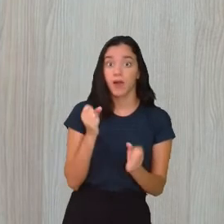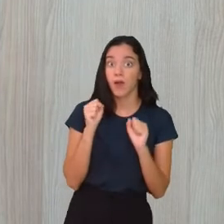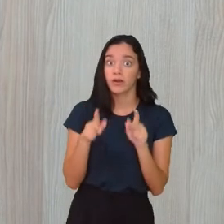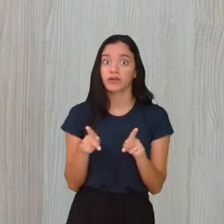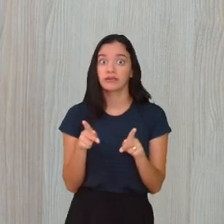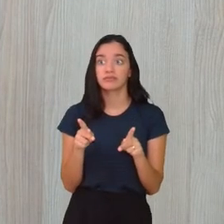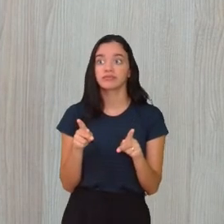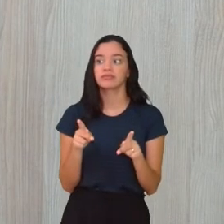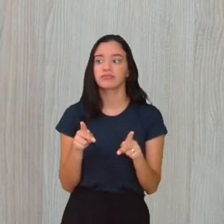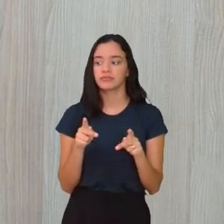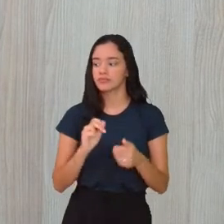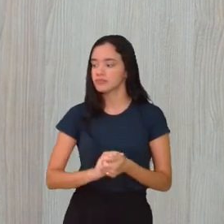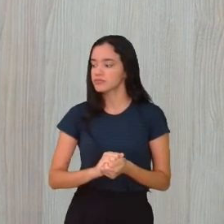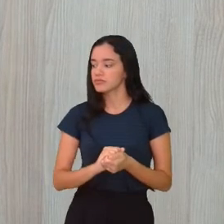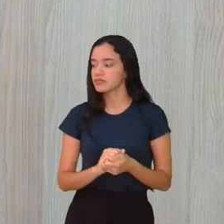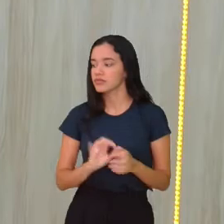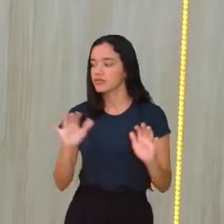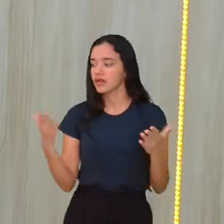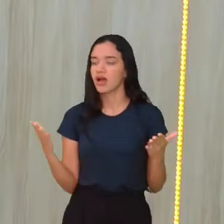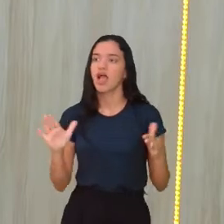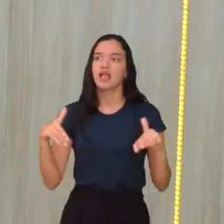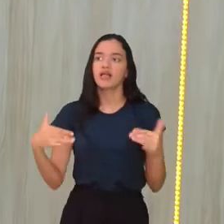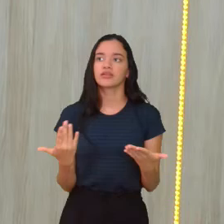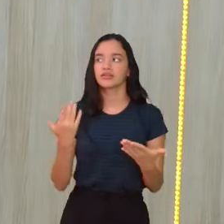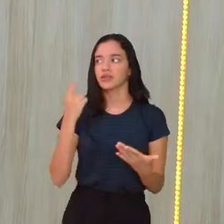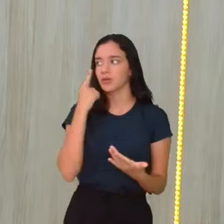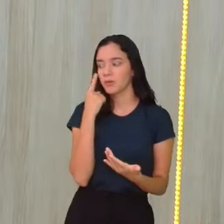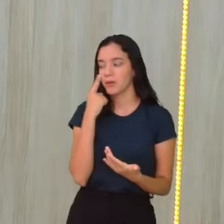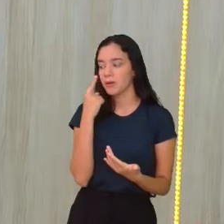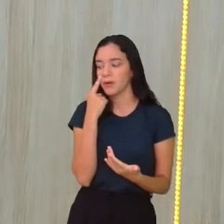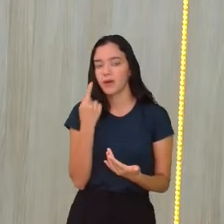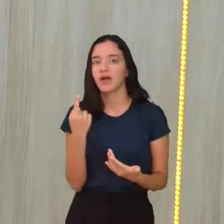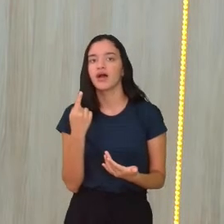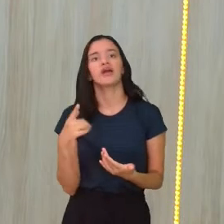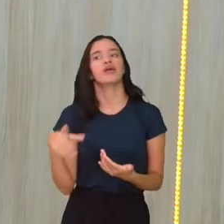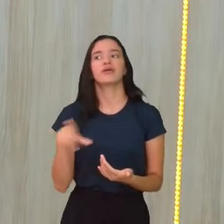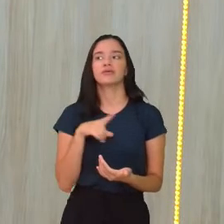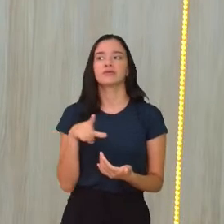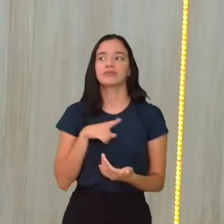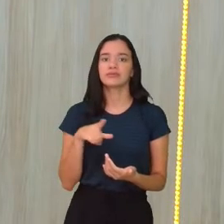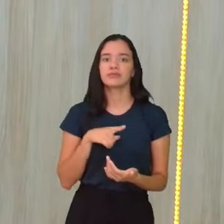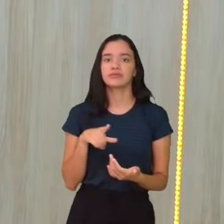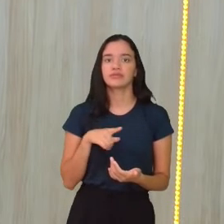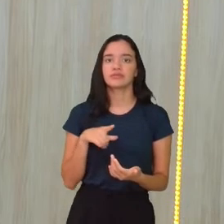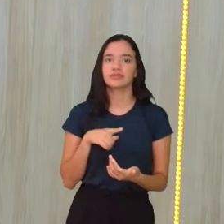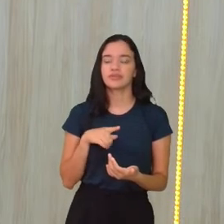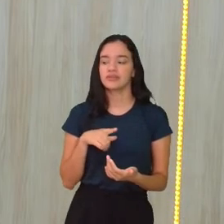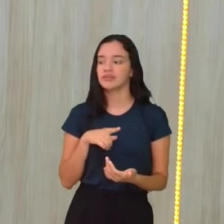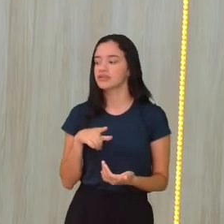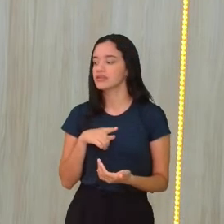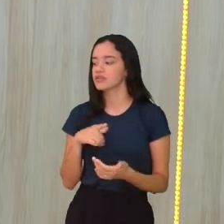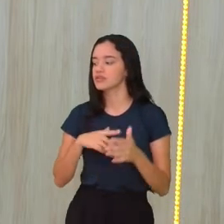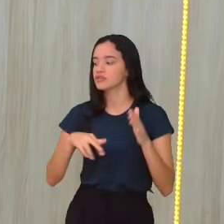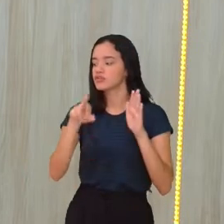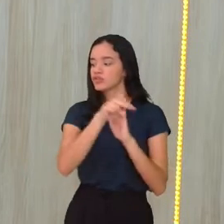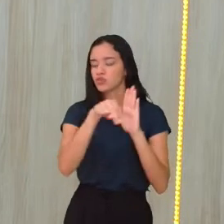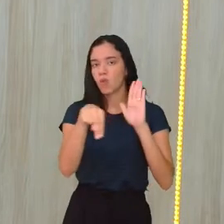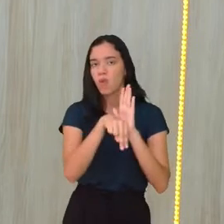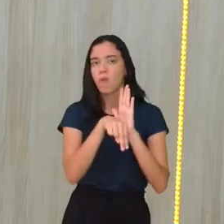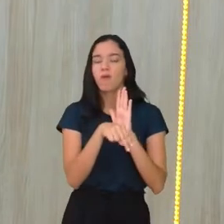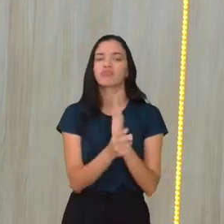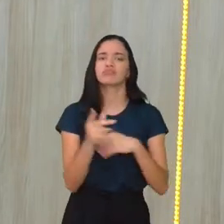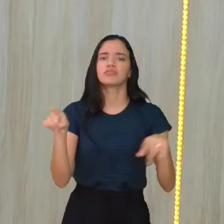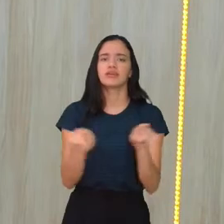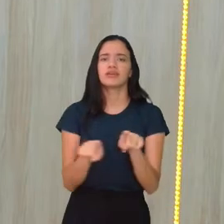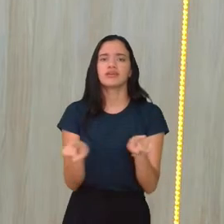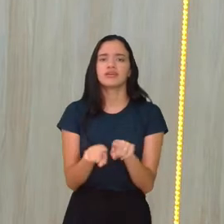Ok? É isso aí. Então, ó, quando a gente tem essas normas, né, a gente também